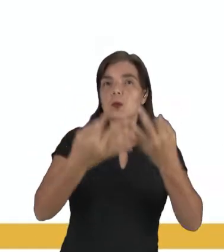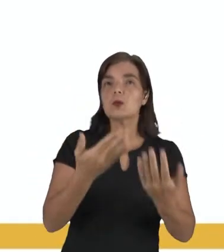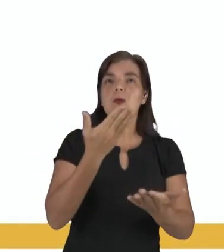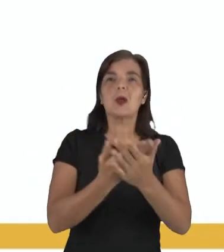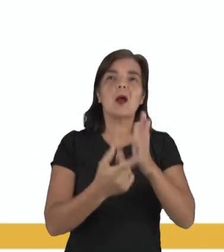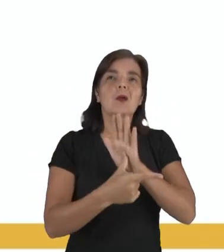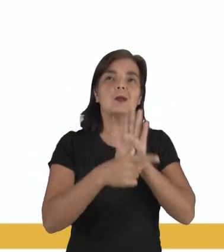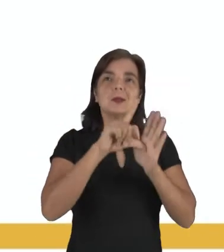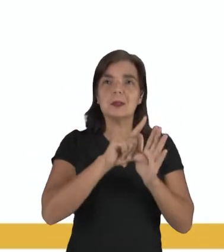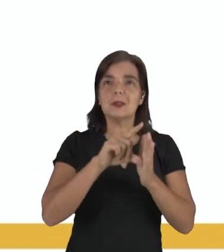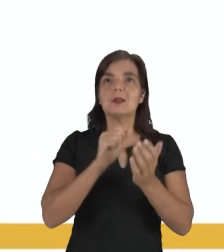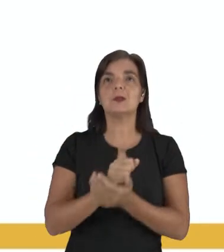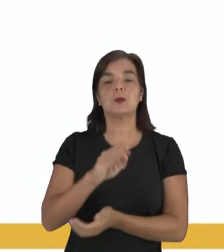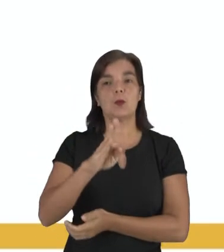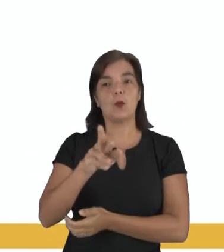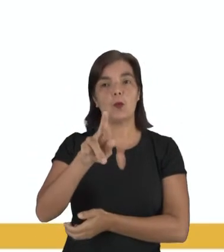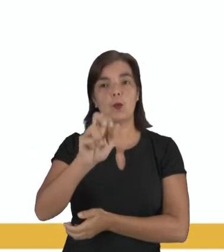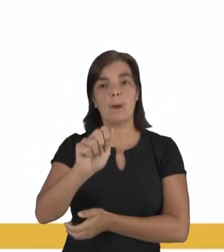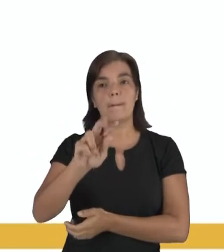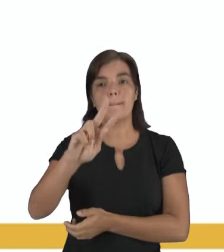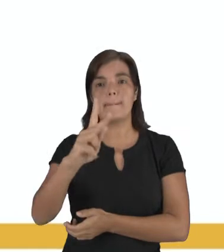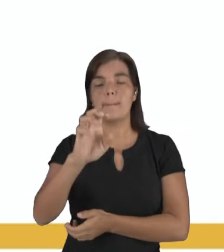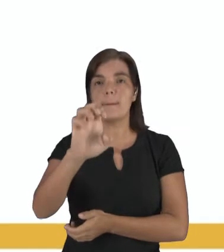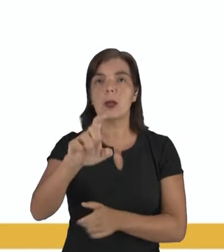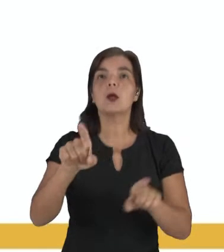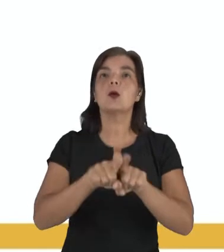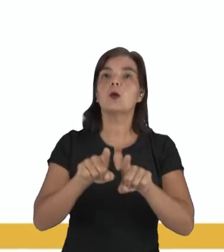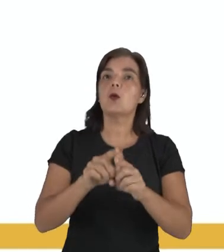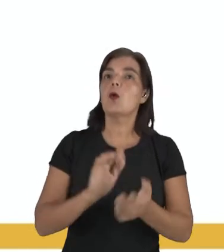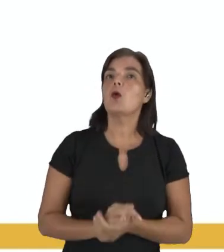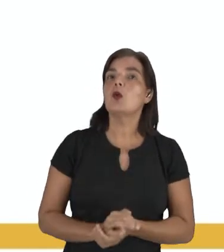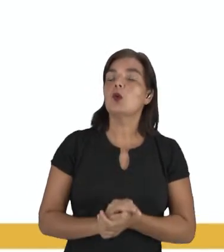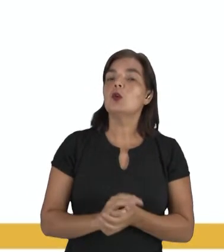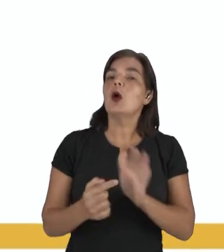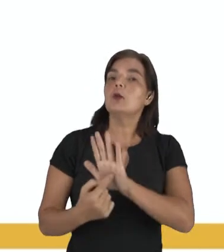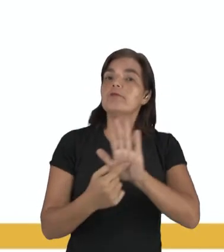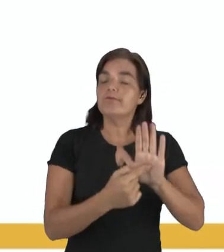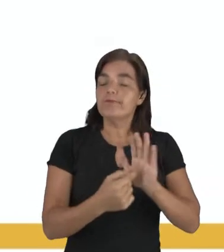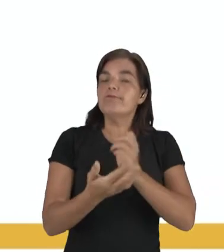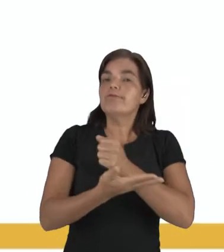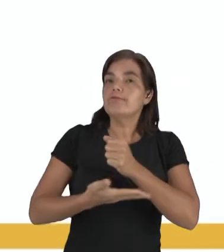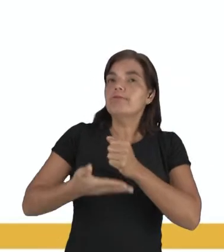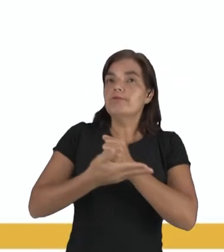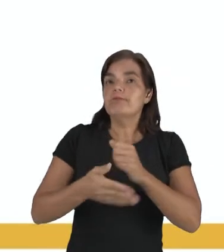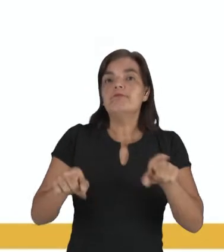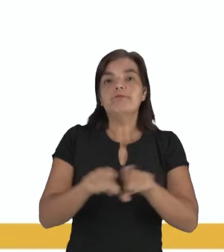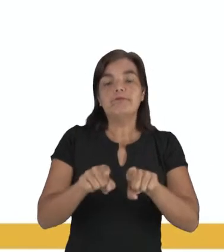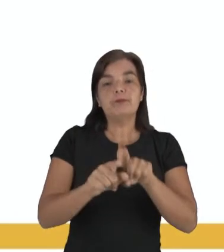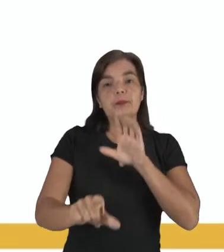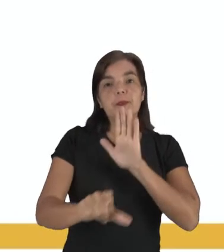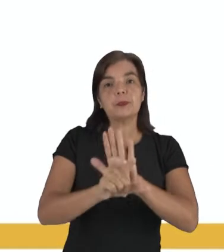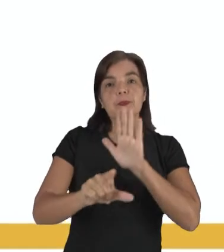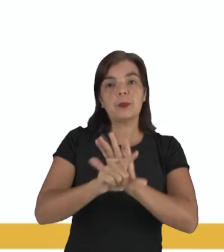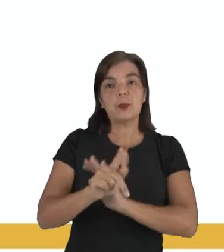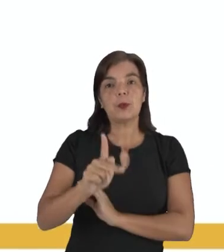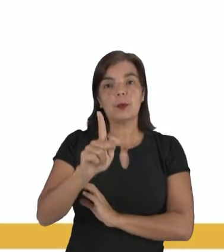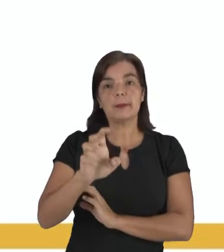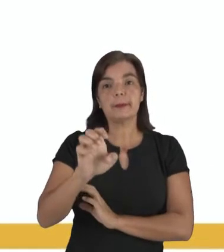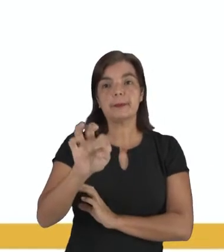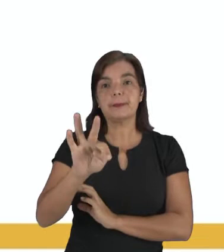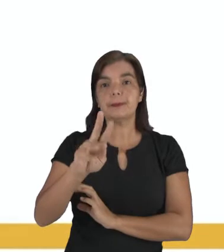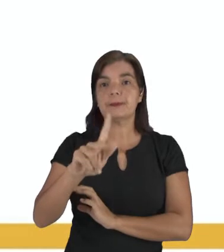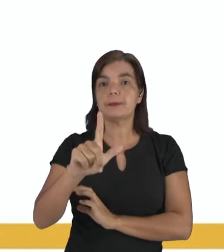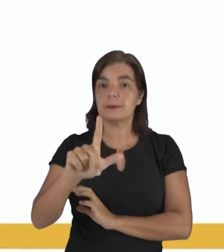aulas anteriores aqui. Ele que embasou ou deixou o seu trabalho para embasamento das leis de Kepler. Então, o